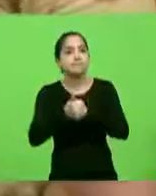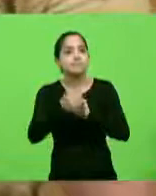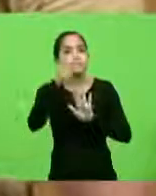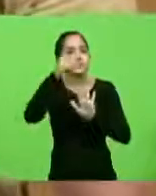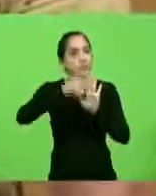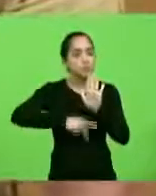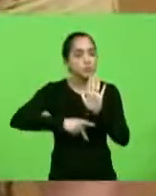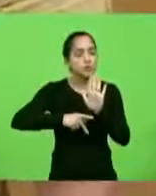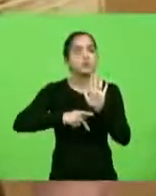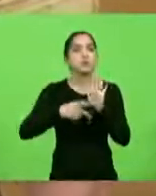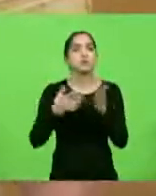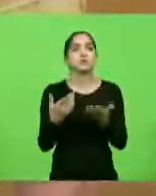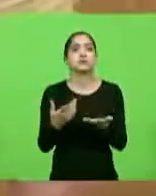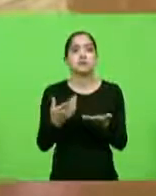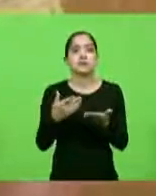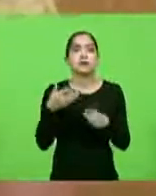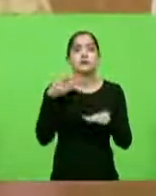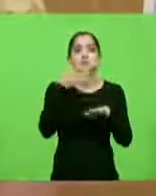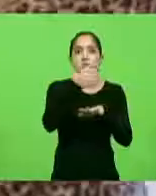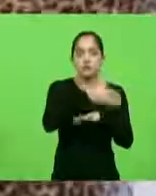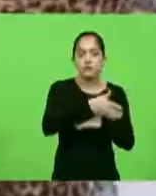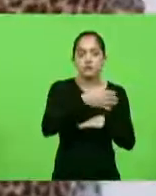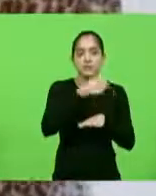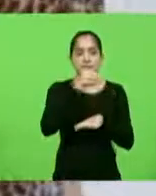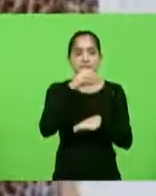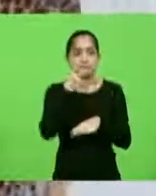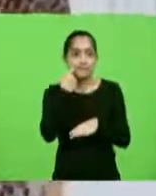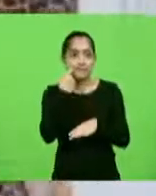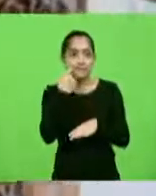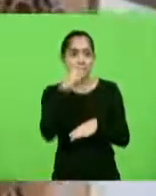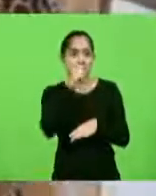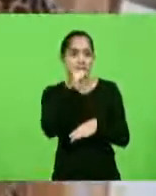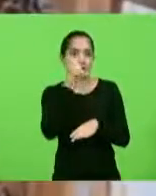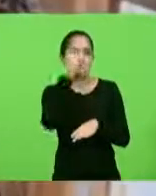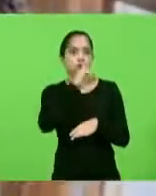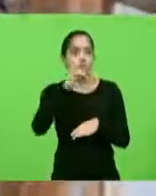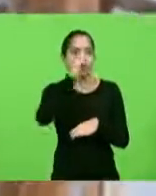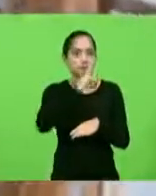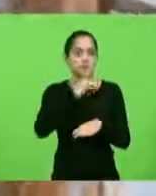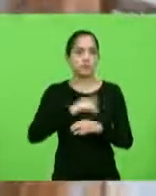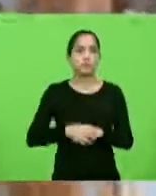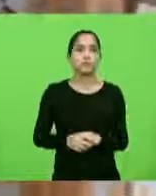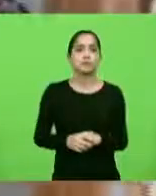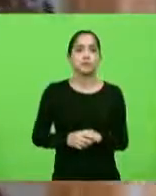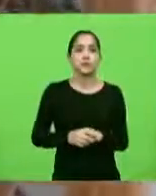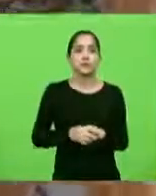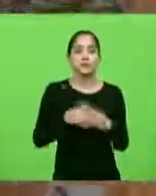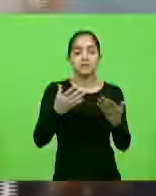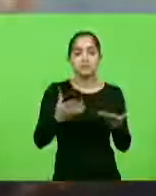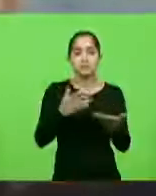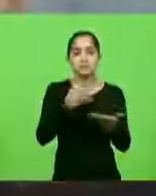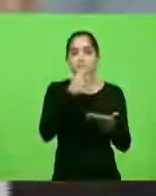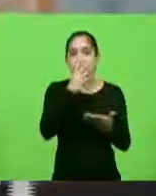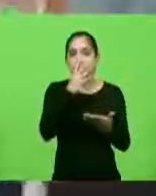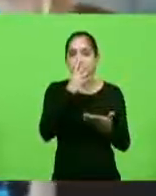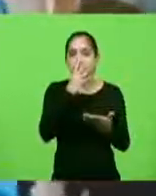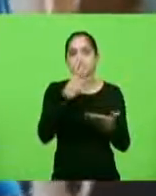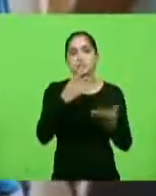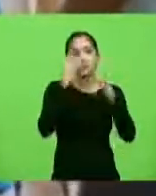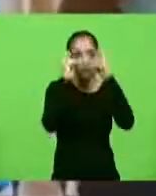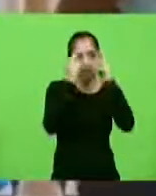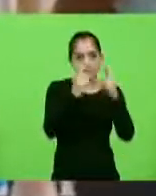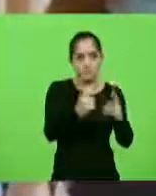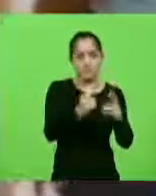lindo. E nós passamos ali sexta, sábado e domingo. E eu quero dizer aos senhores que têm a minha admiração e meu